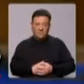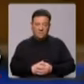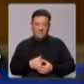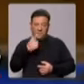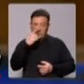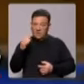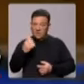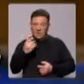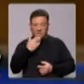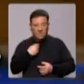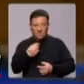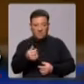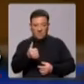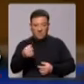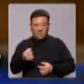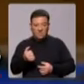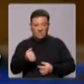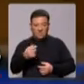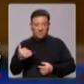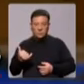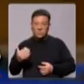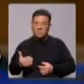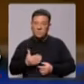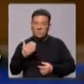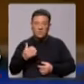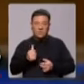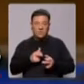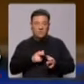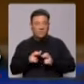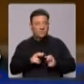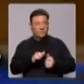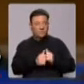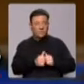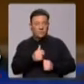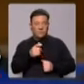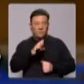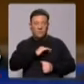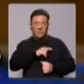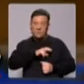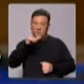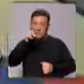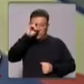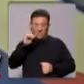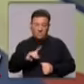Ninguém avançou com 500 euros para o 2º melhor atleta do ranking mundial ir ao Egito? Não. Não.